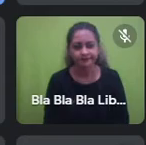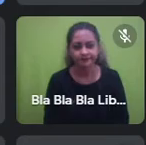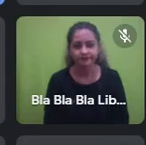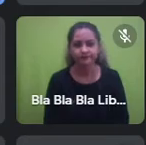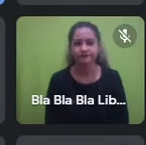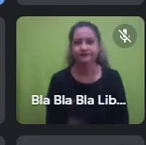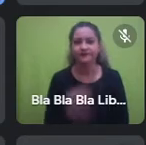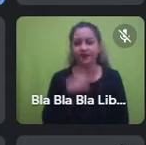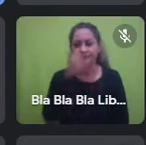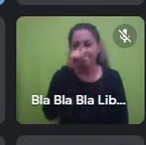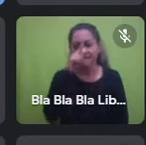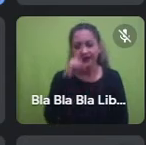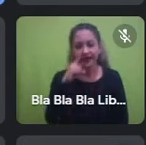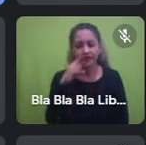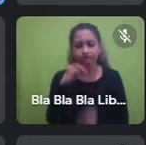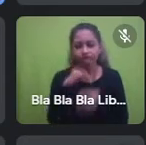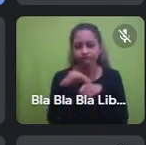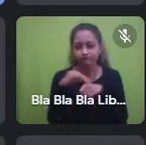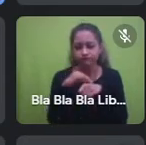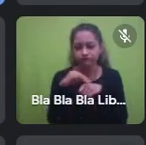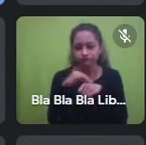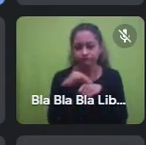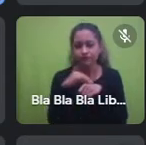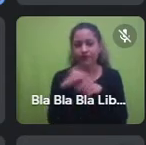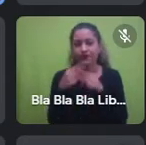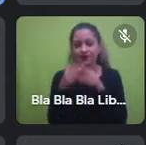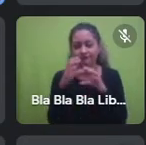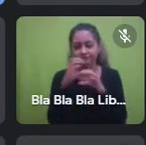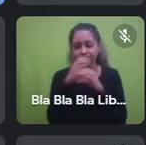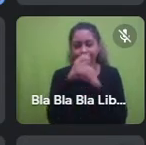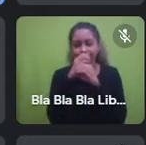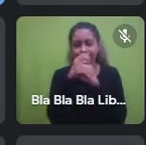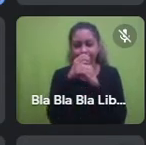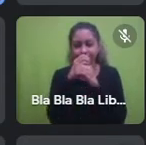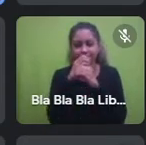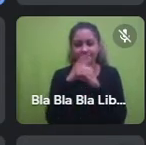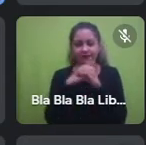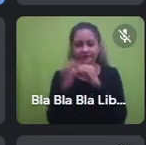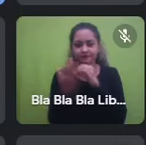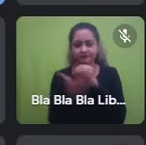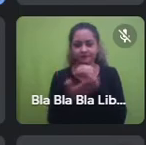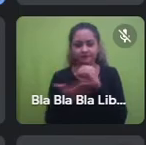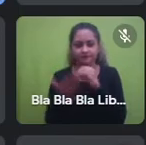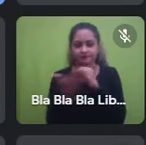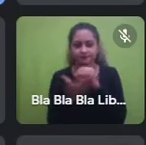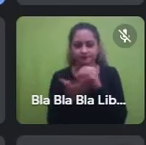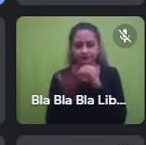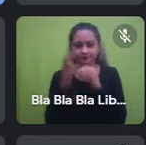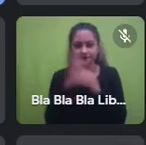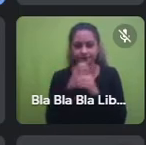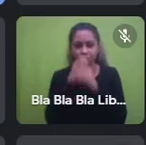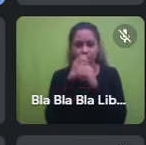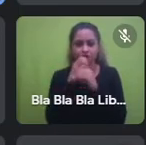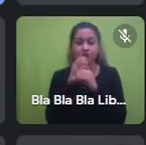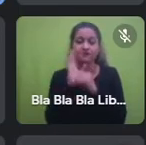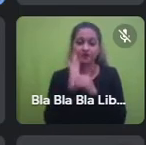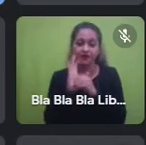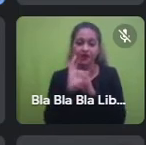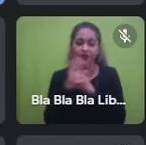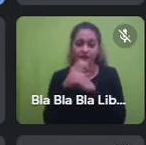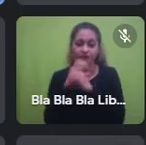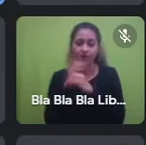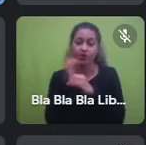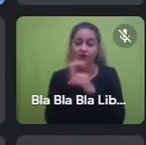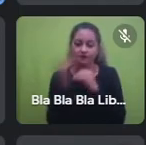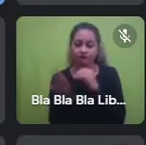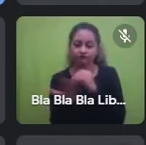amarelo acastanhados, que no filtro, né, nós temos um microscópio legal no laboratório que nós colocamos